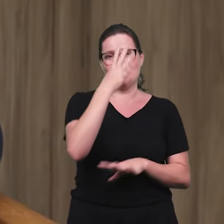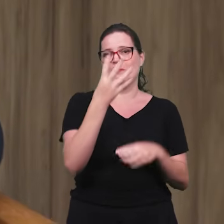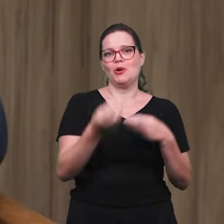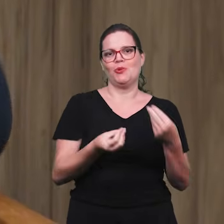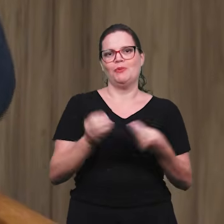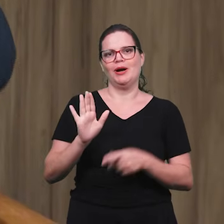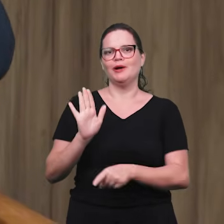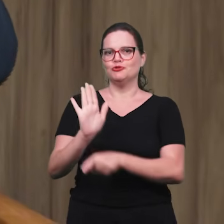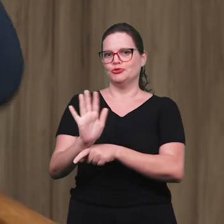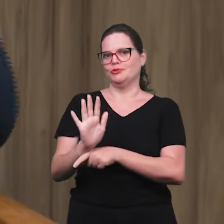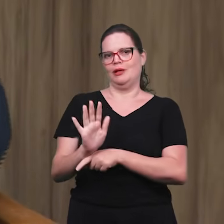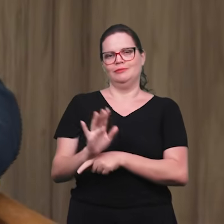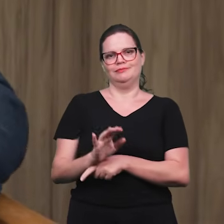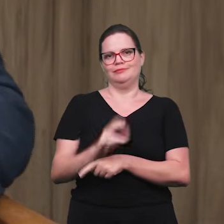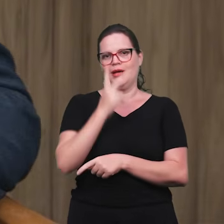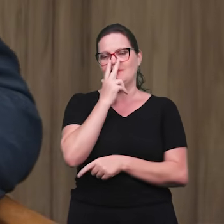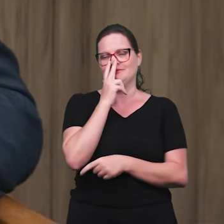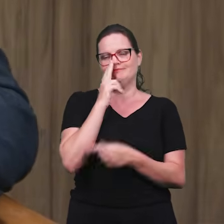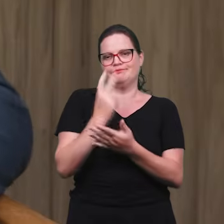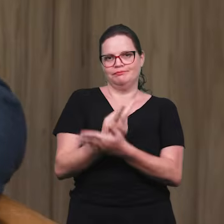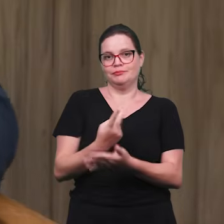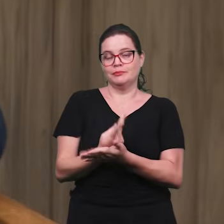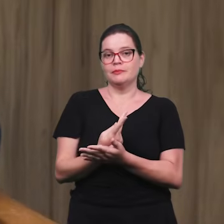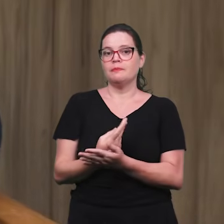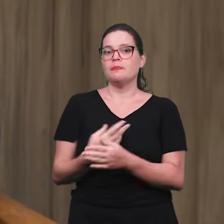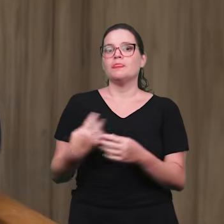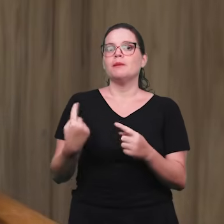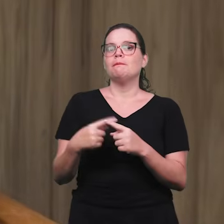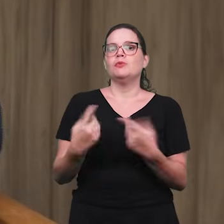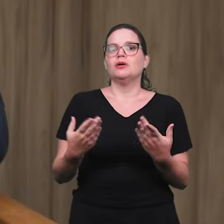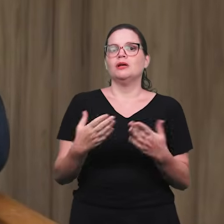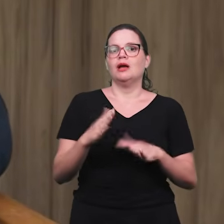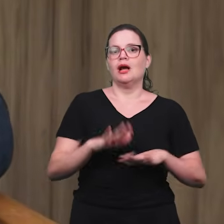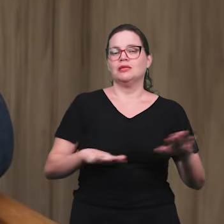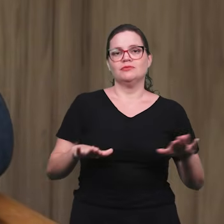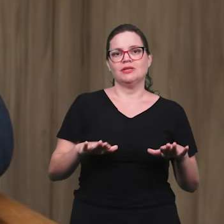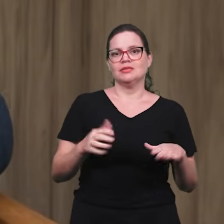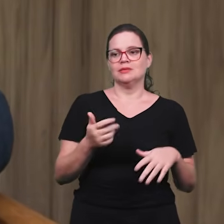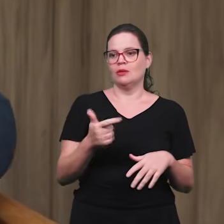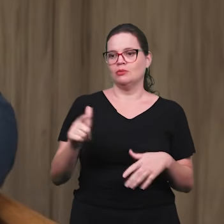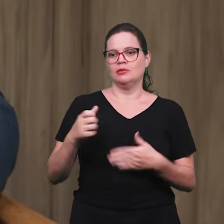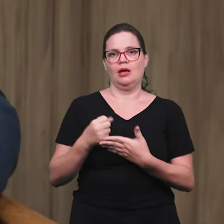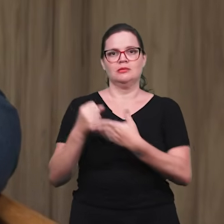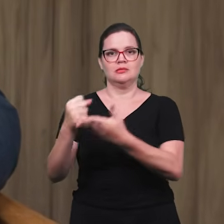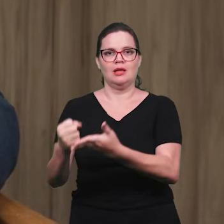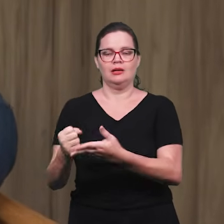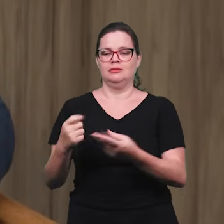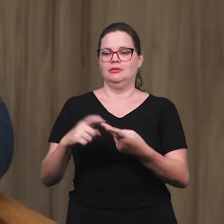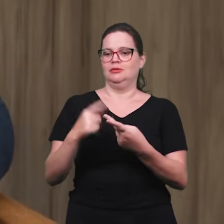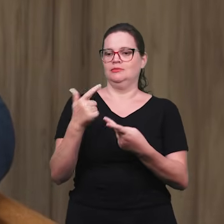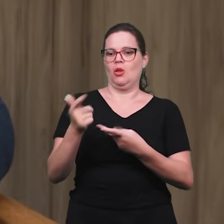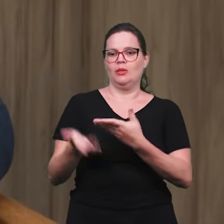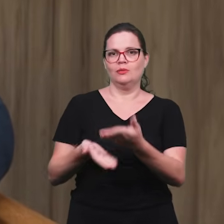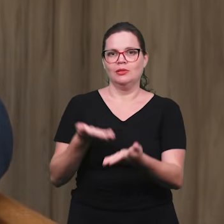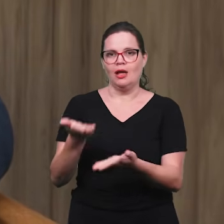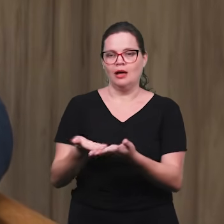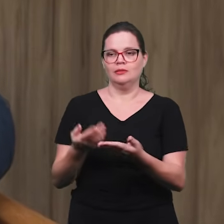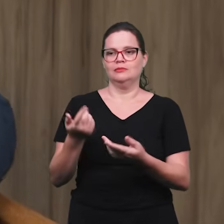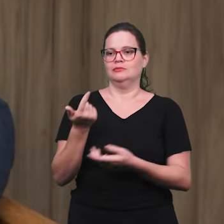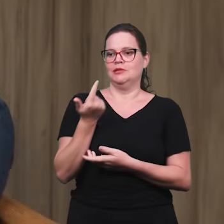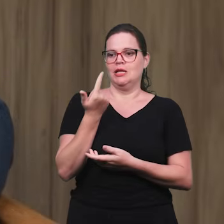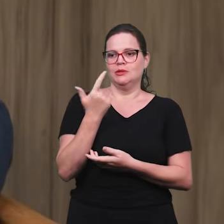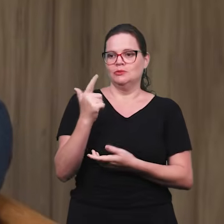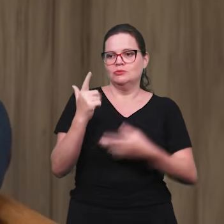grande parte dessas hospitalizações são relacionadas pela falta de assistência, pela falta de um cuidado, pela falta de uma